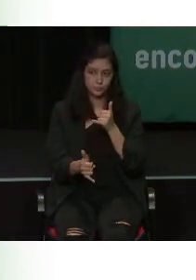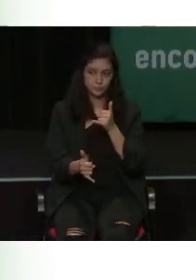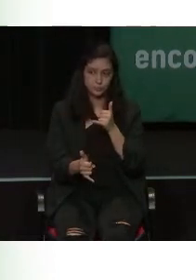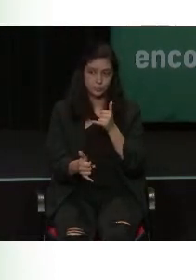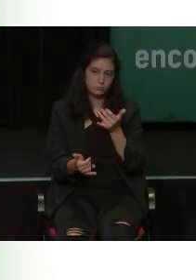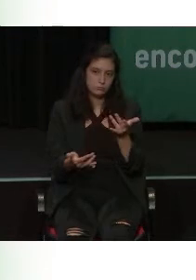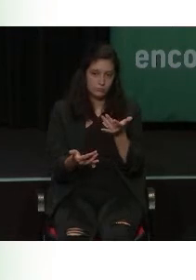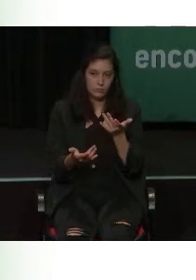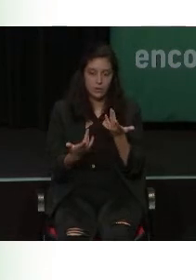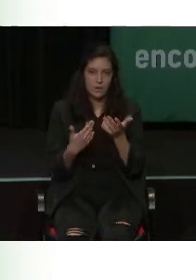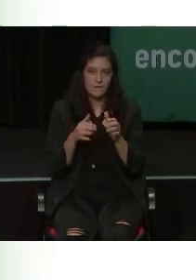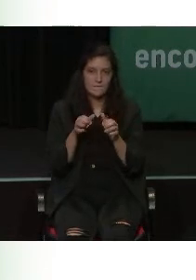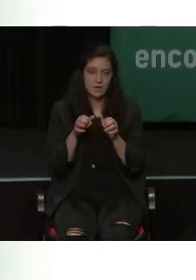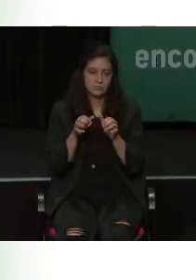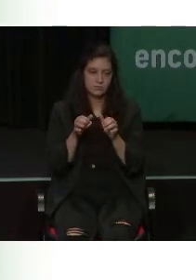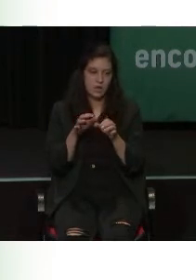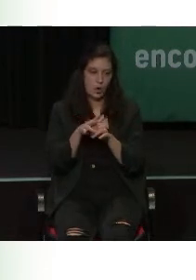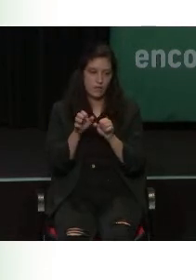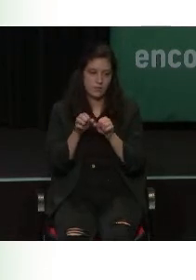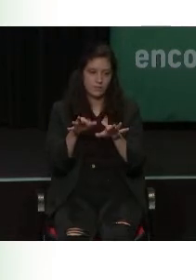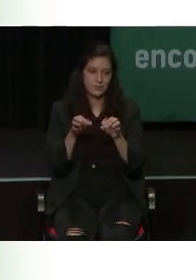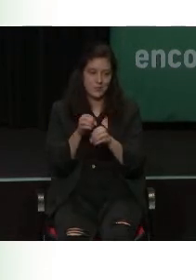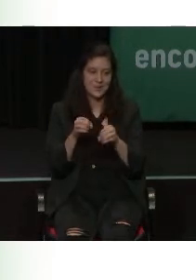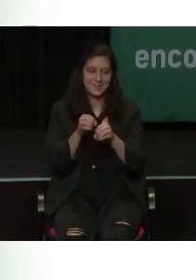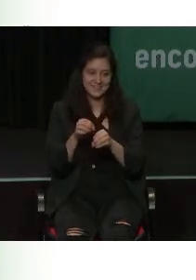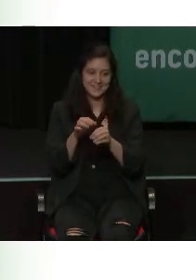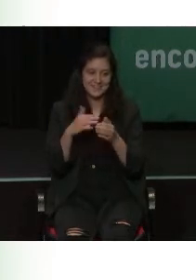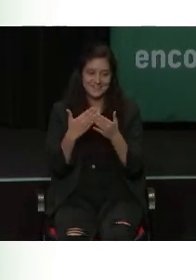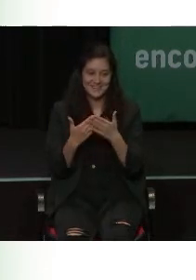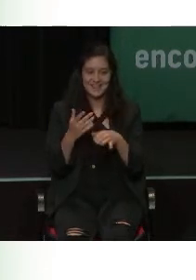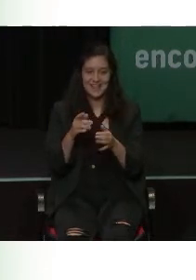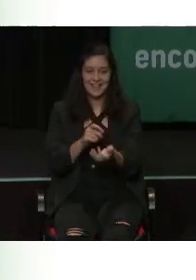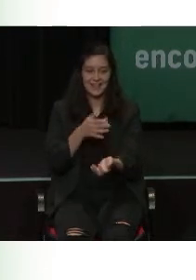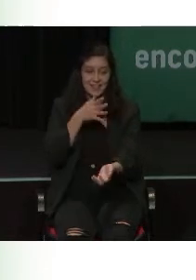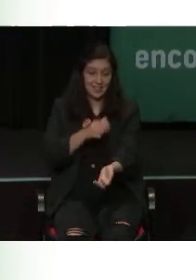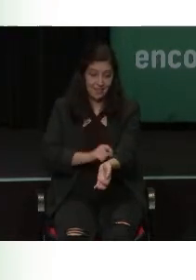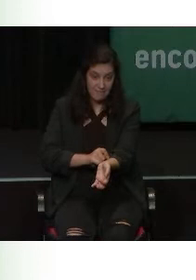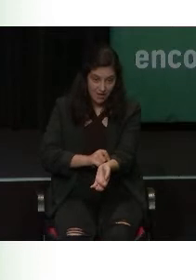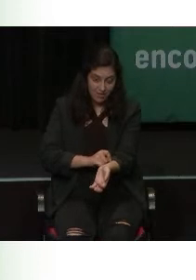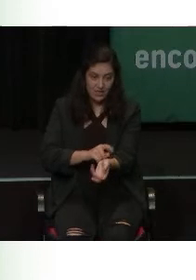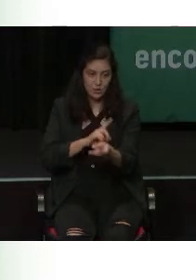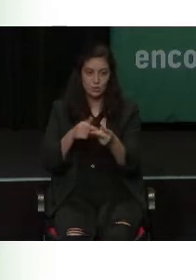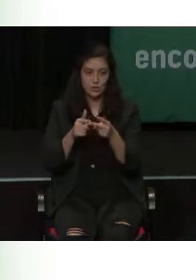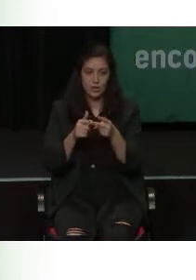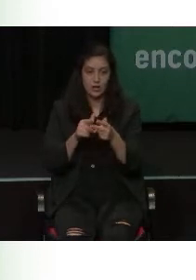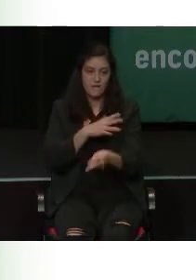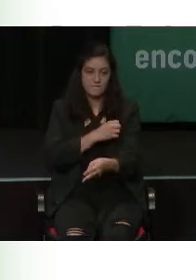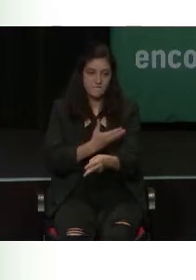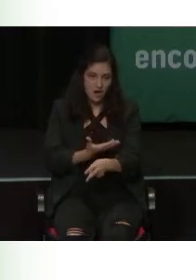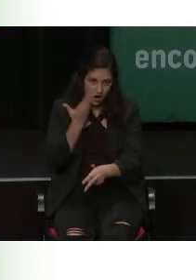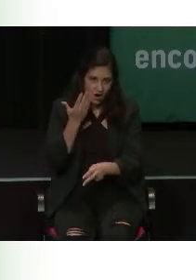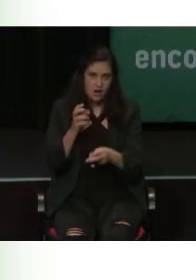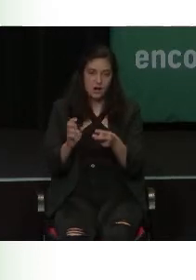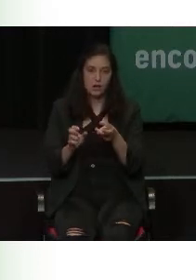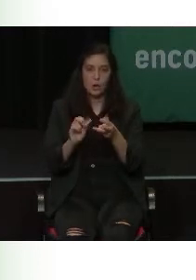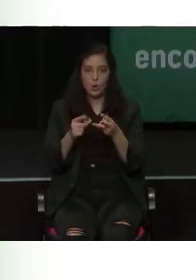que não estão infectados, em particular diabéticos, hipertensos ou com